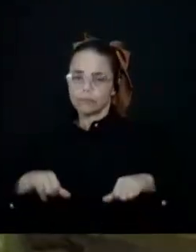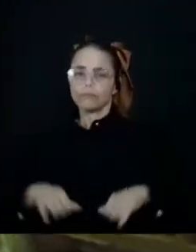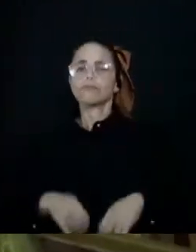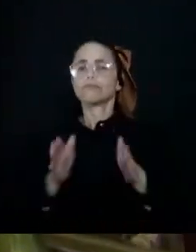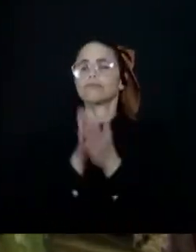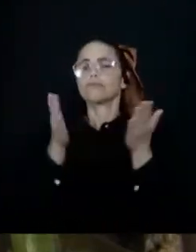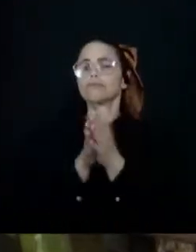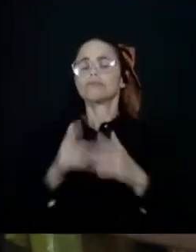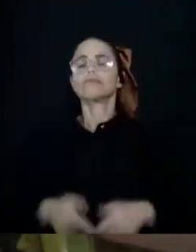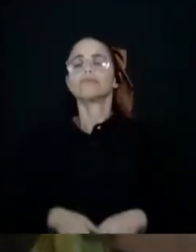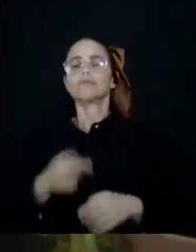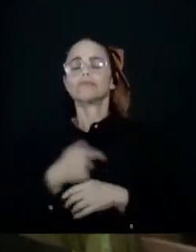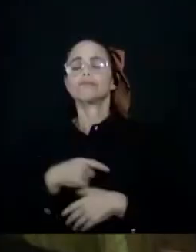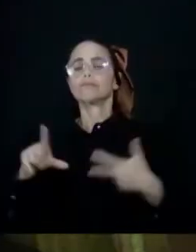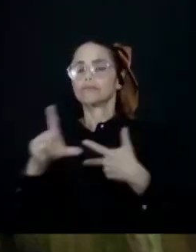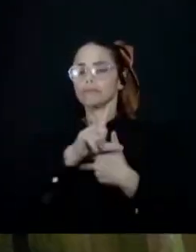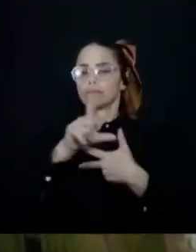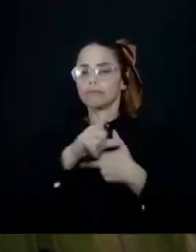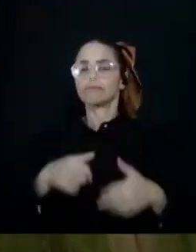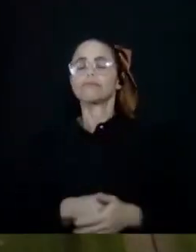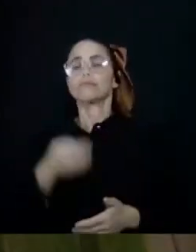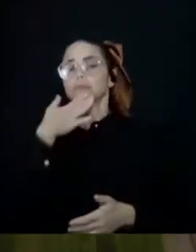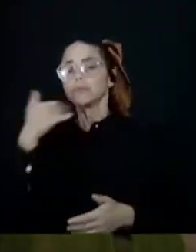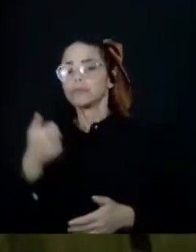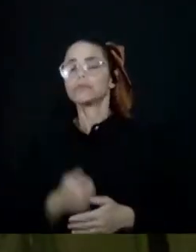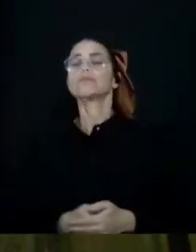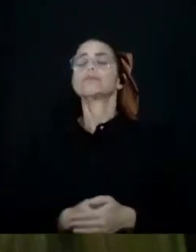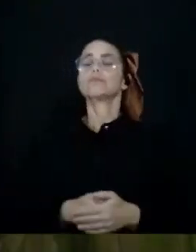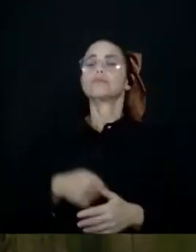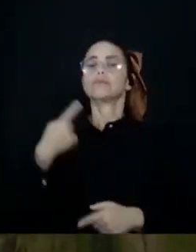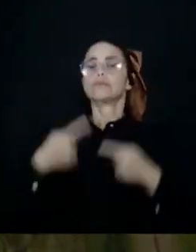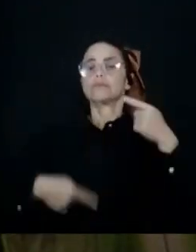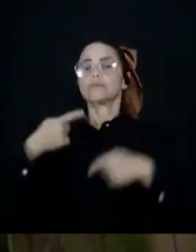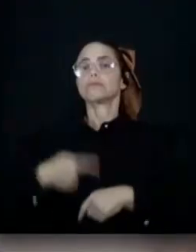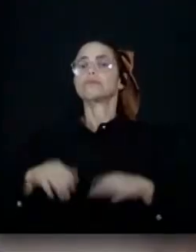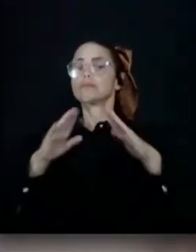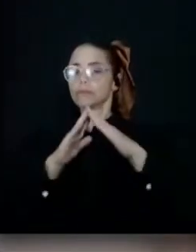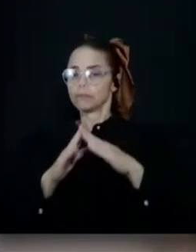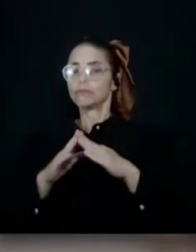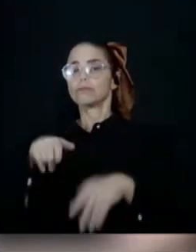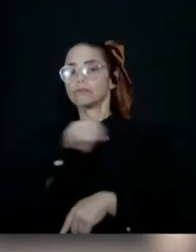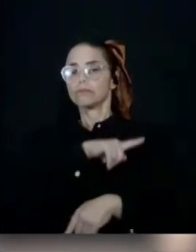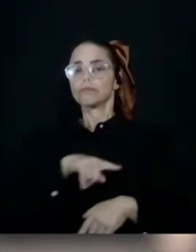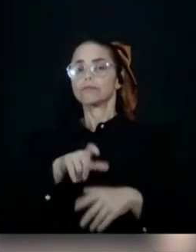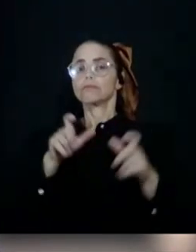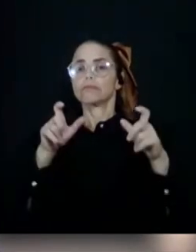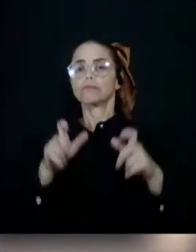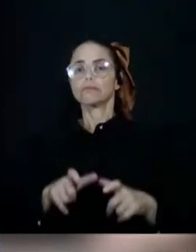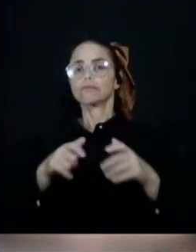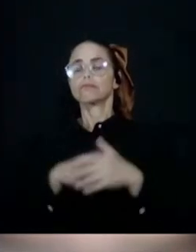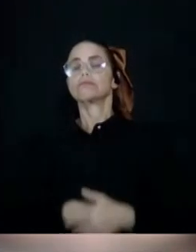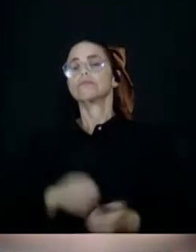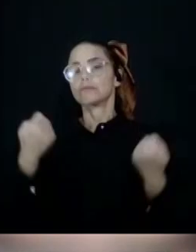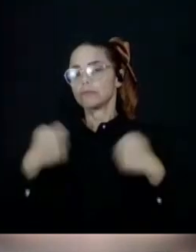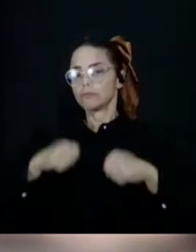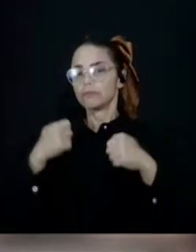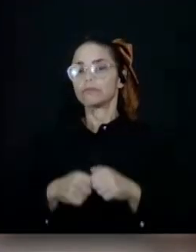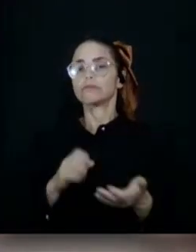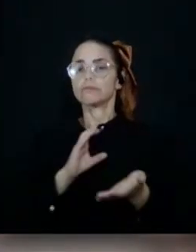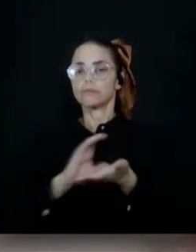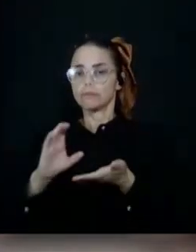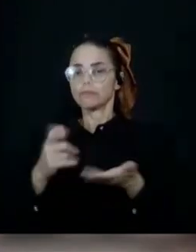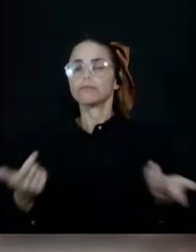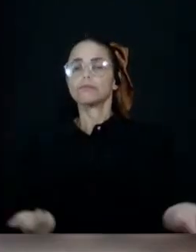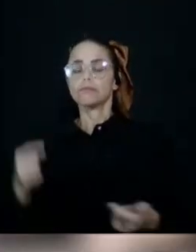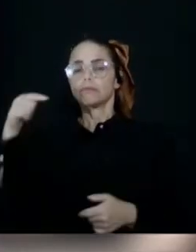papel do Legislativo para a melhoria das políticas habitacionais no âmbito local. É necessário que tenha recursos públicos